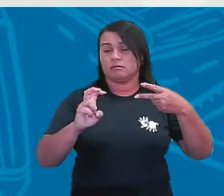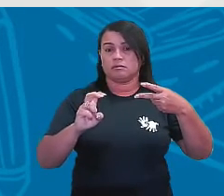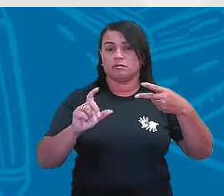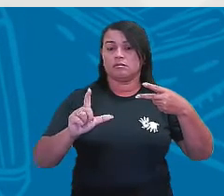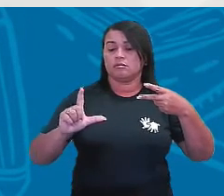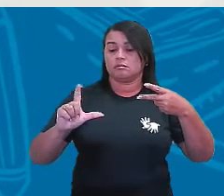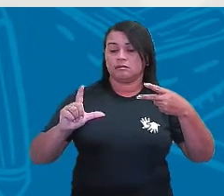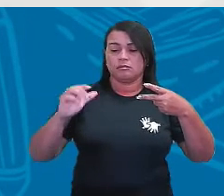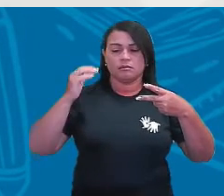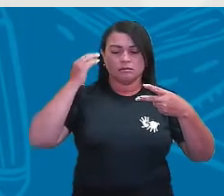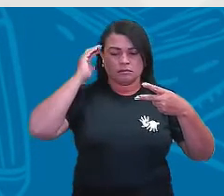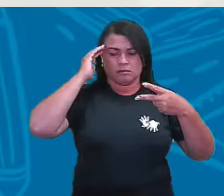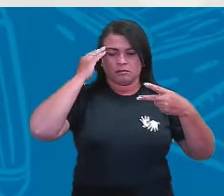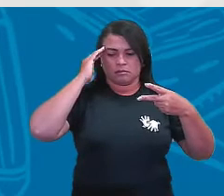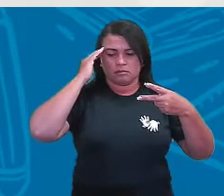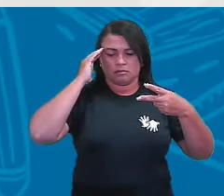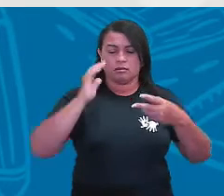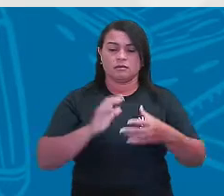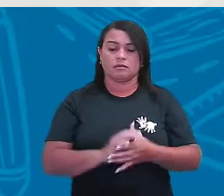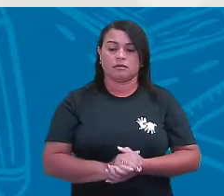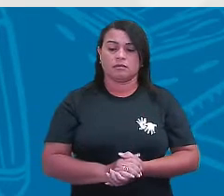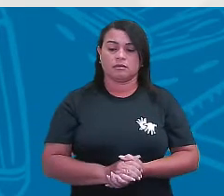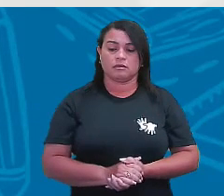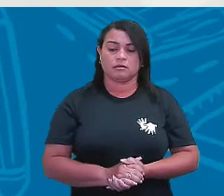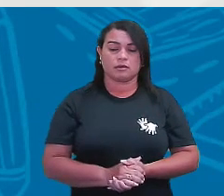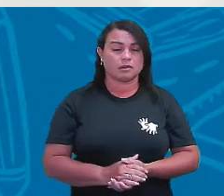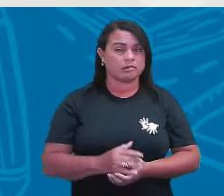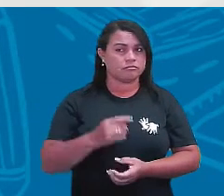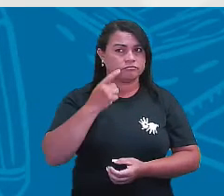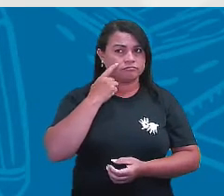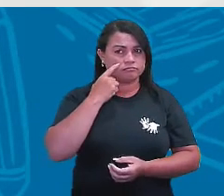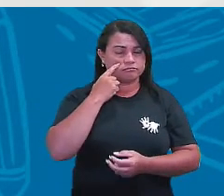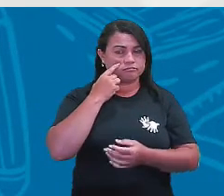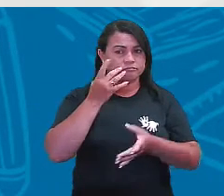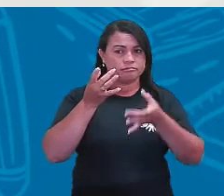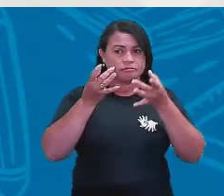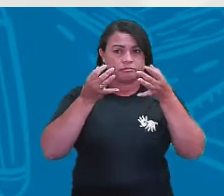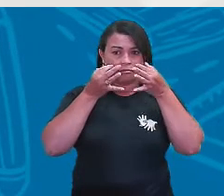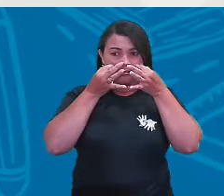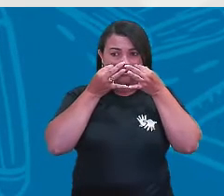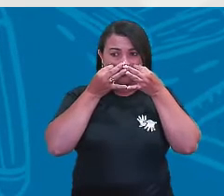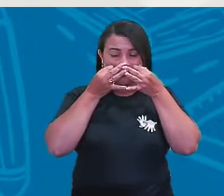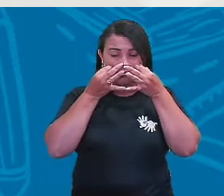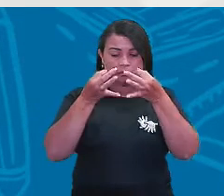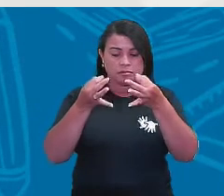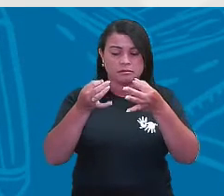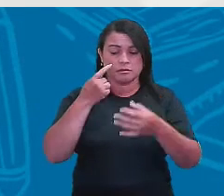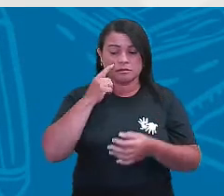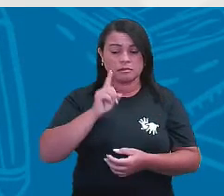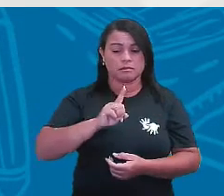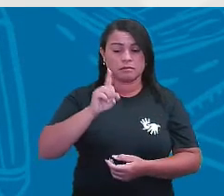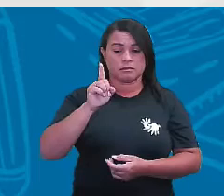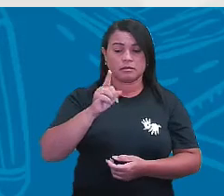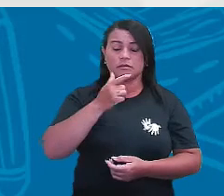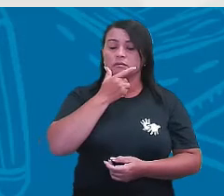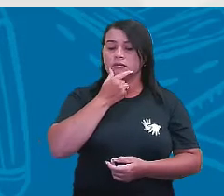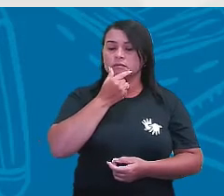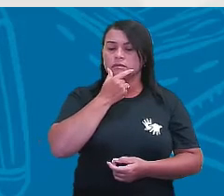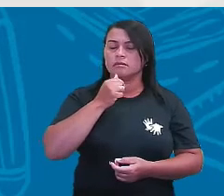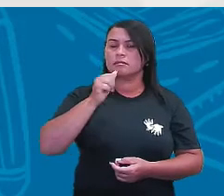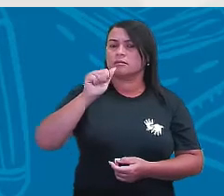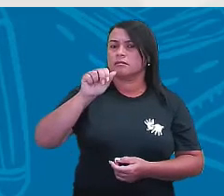litros. Tá certo? Preste atenção. Augusto vendeu 8 litros de suco de